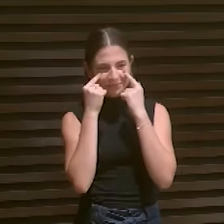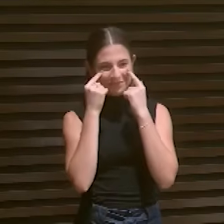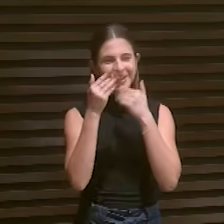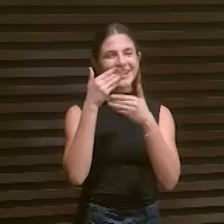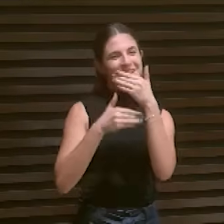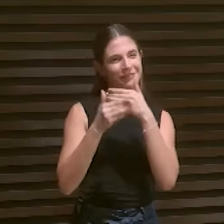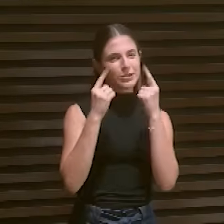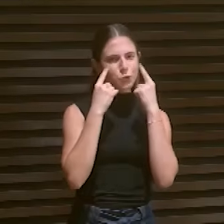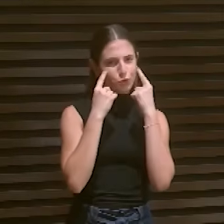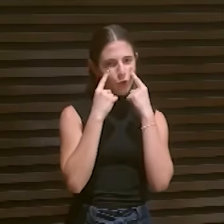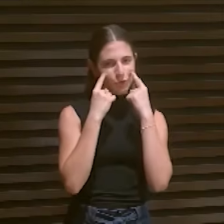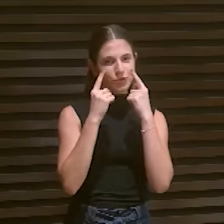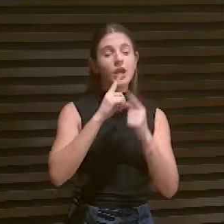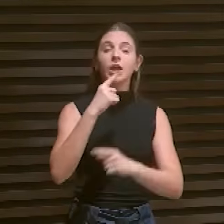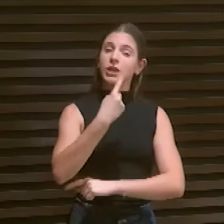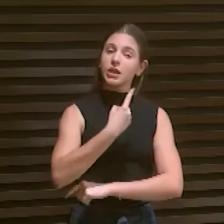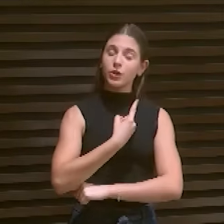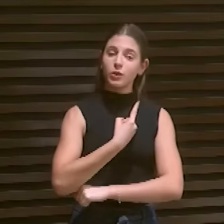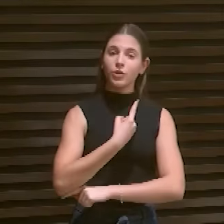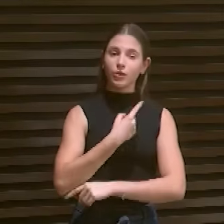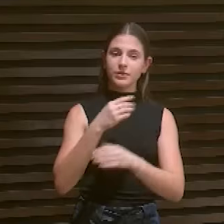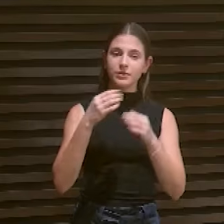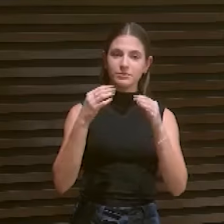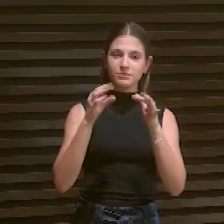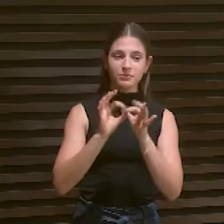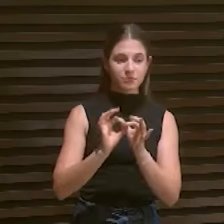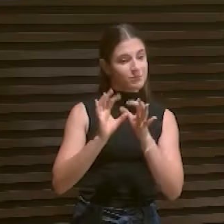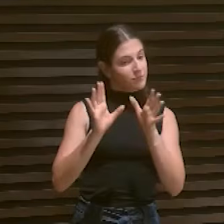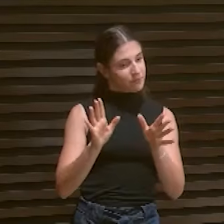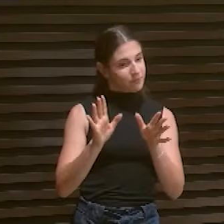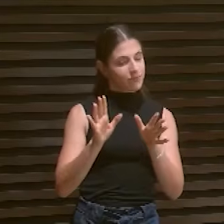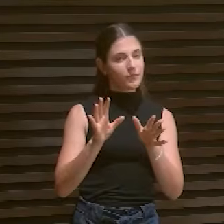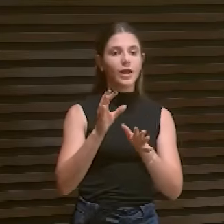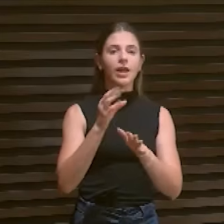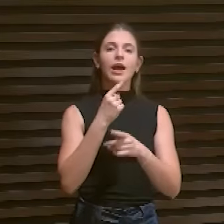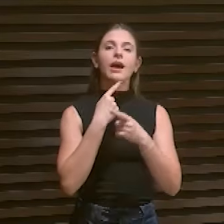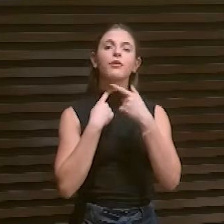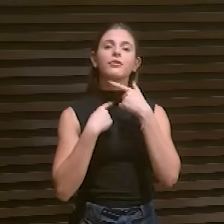olhos que nós damos abertura para a concupiscência da carne.